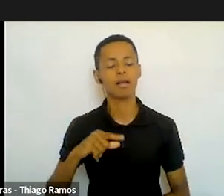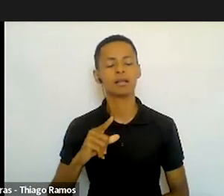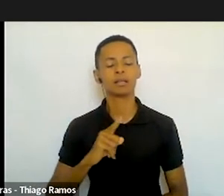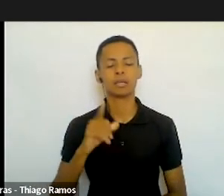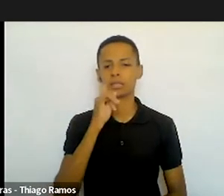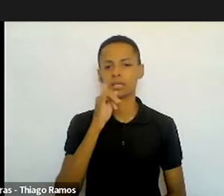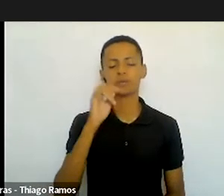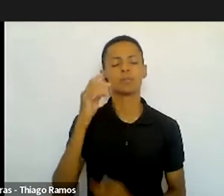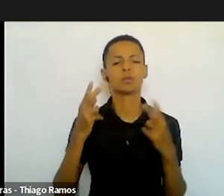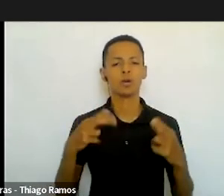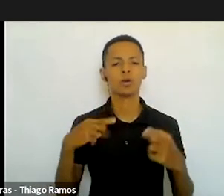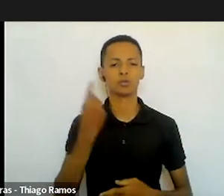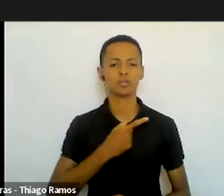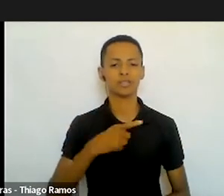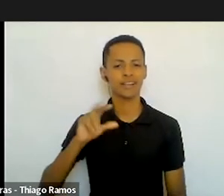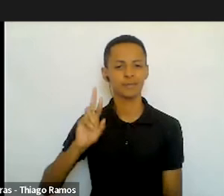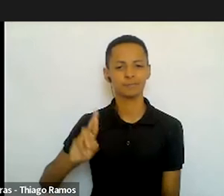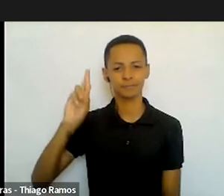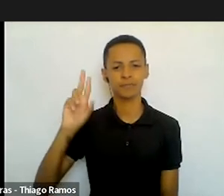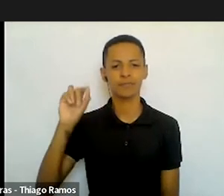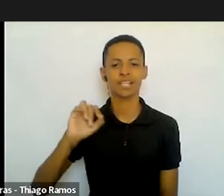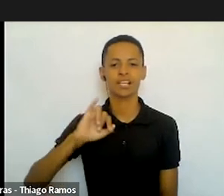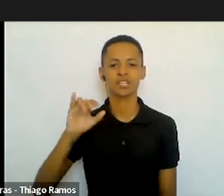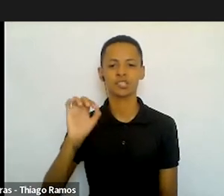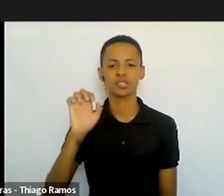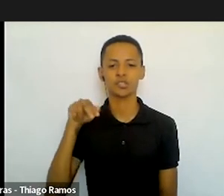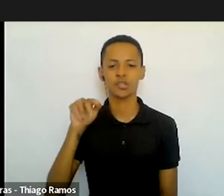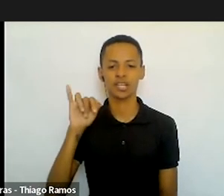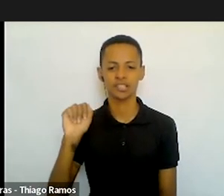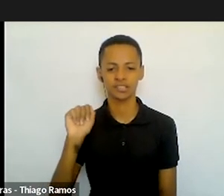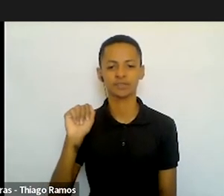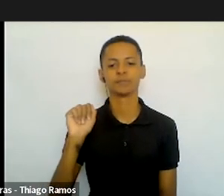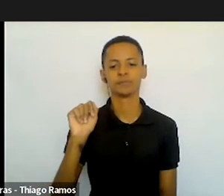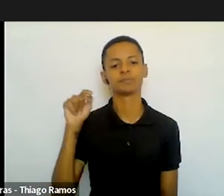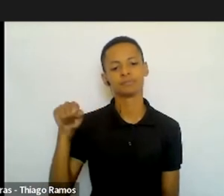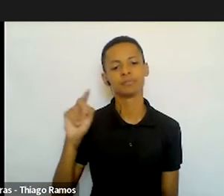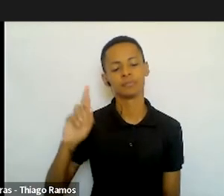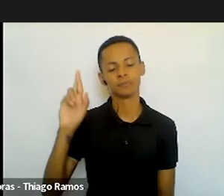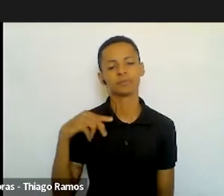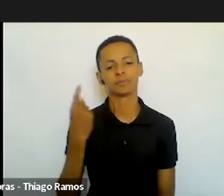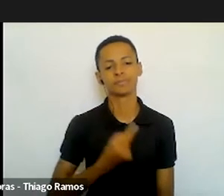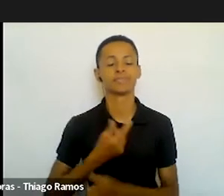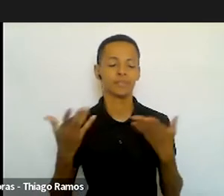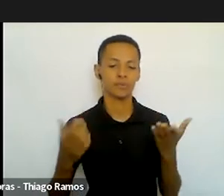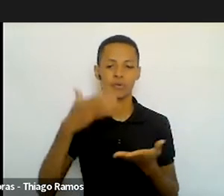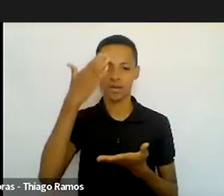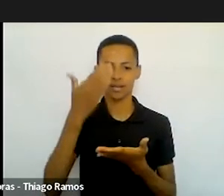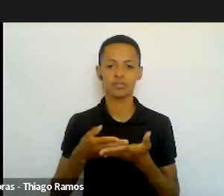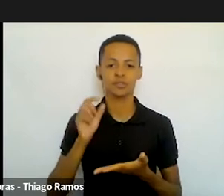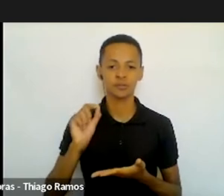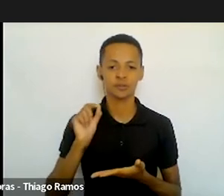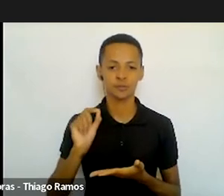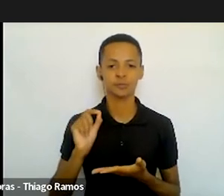nós temos a nossa representante, que é a Joênia Wapichana. Então, acredito